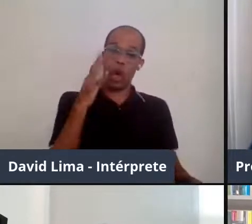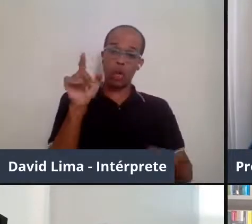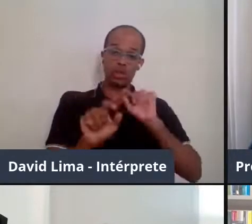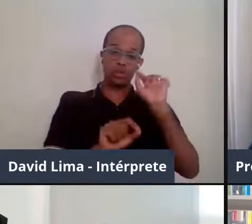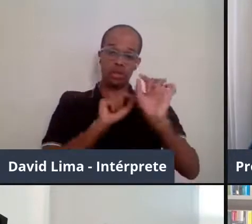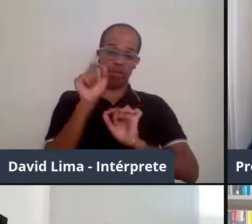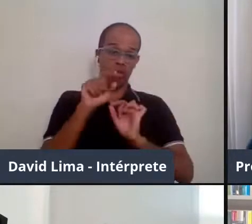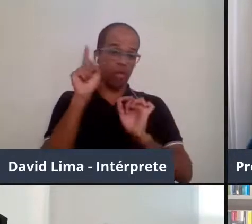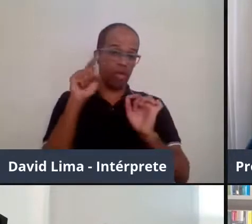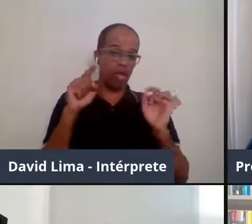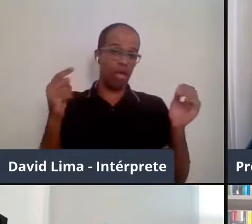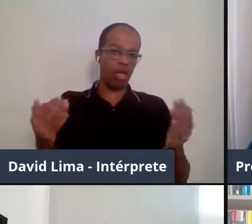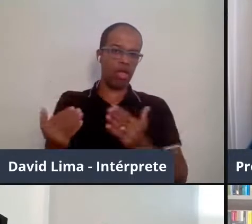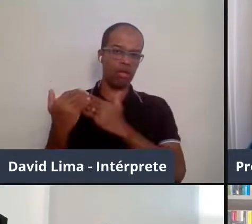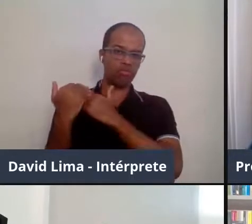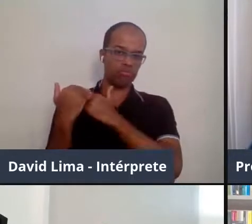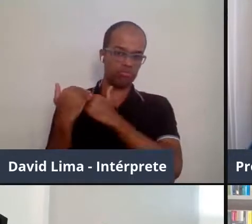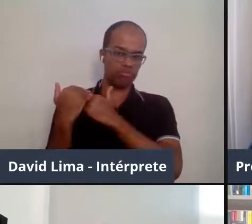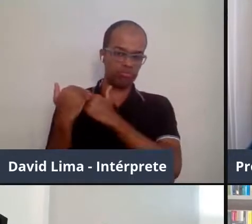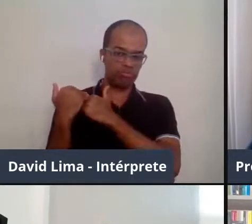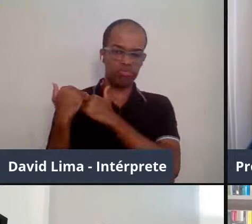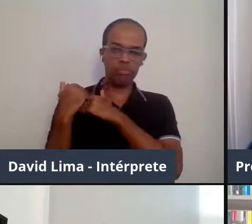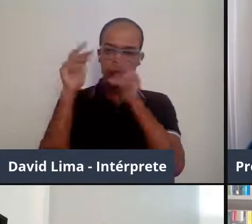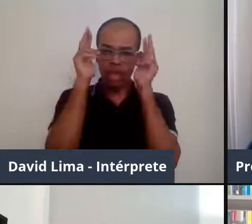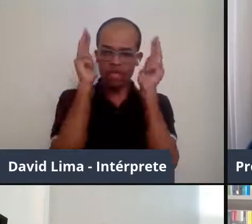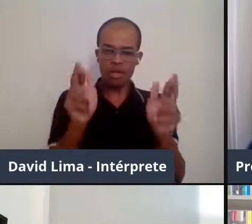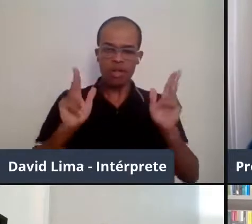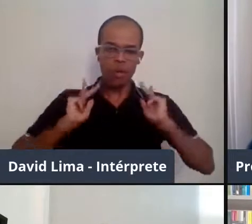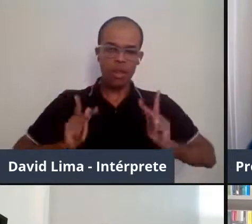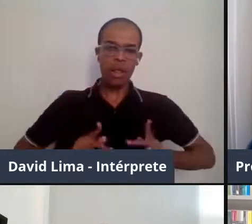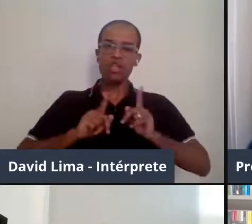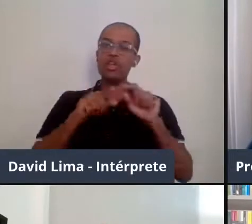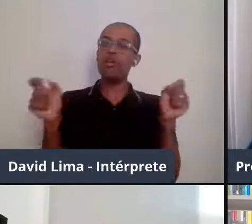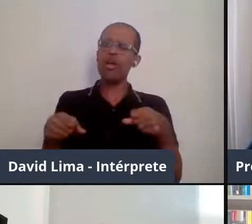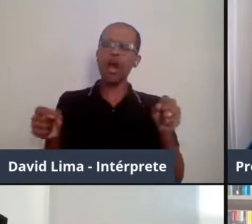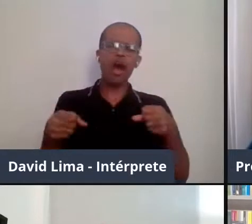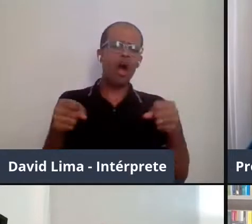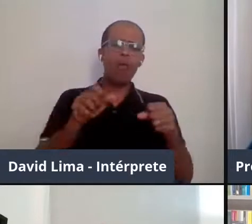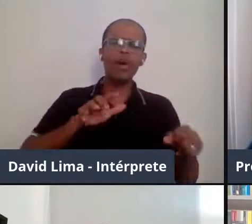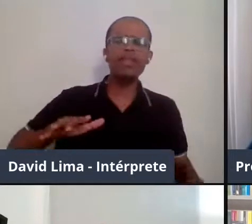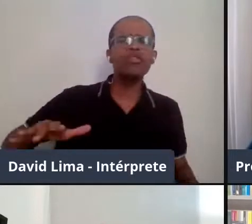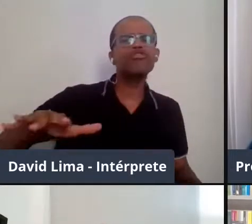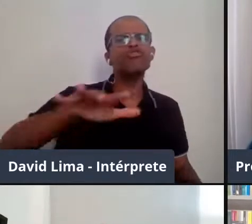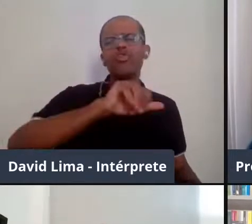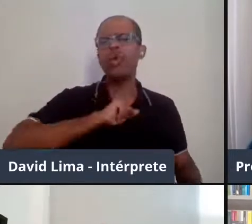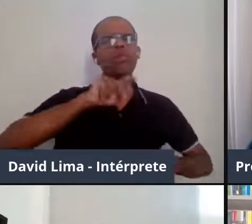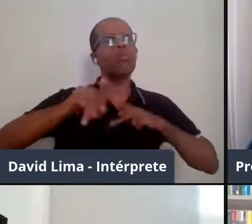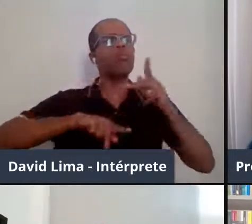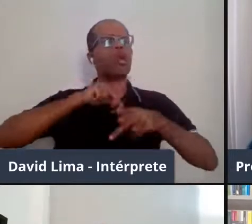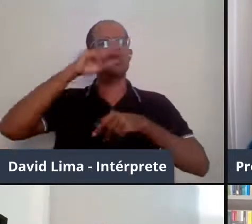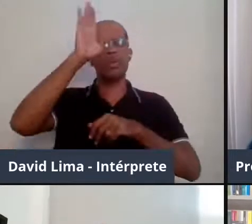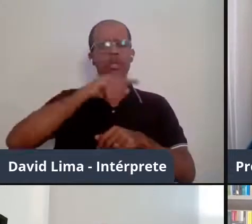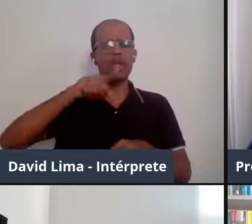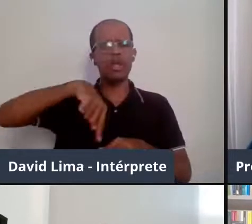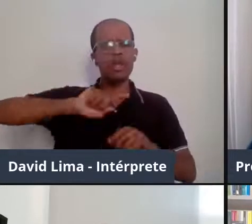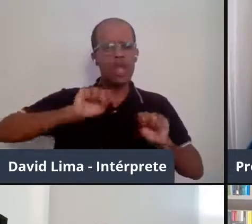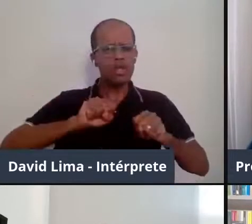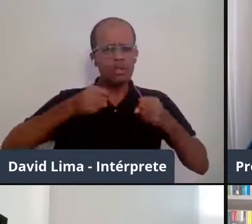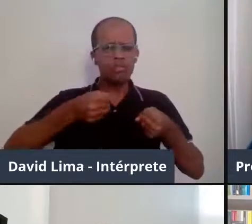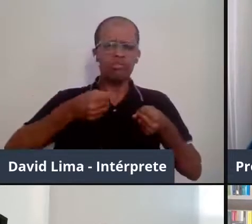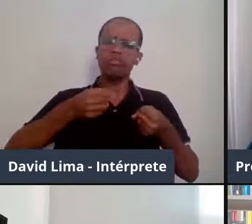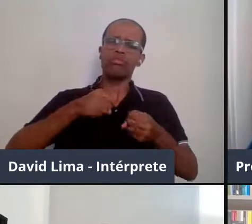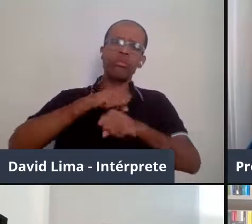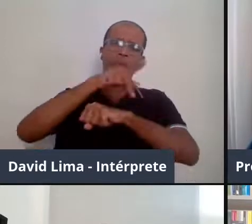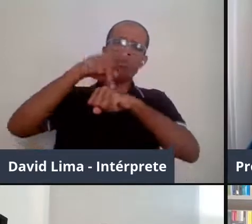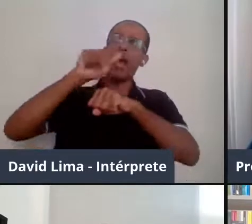humanidade e a competência tanto de tantos e tantos cidadãos brasileiros que estudaram no exterior,